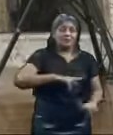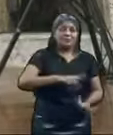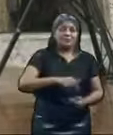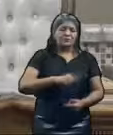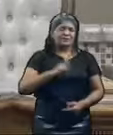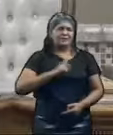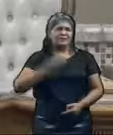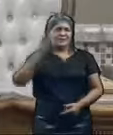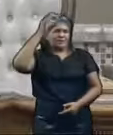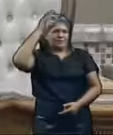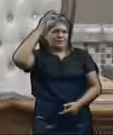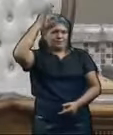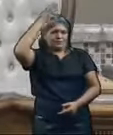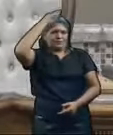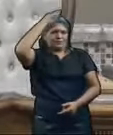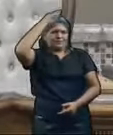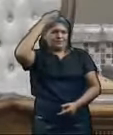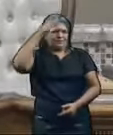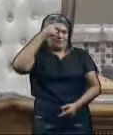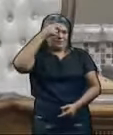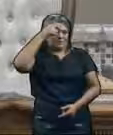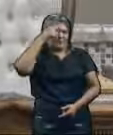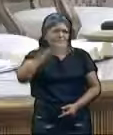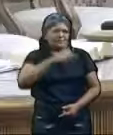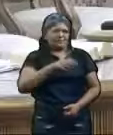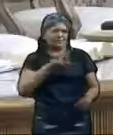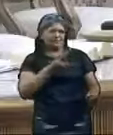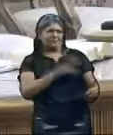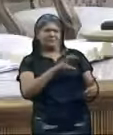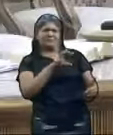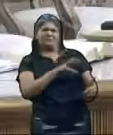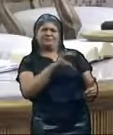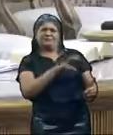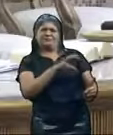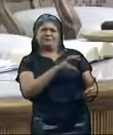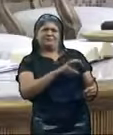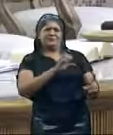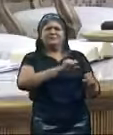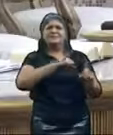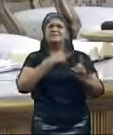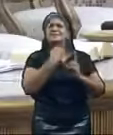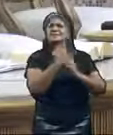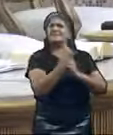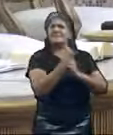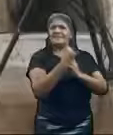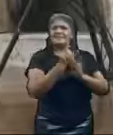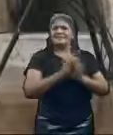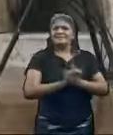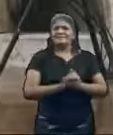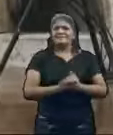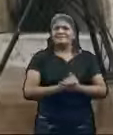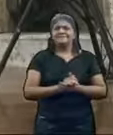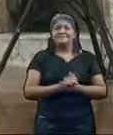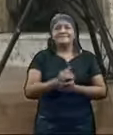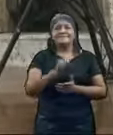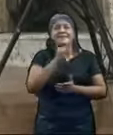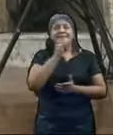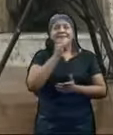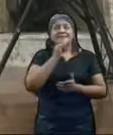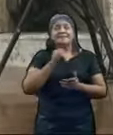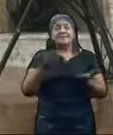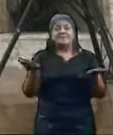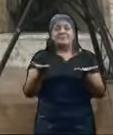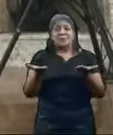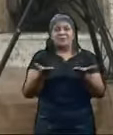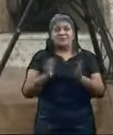postura dele a maneira pela agir já está encorporada aí da sociedade agora ele vai chegar como pessoa